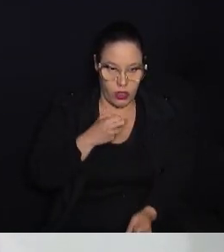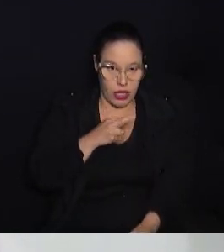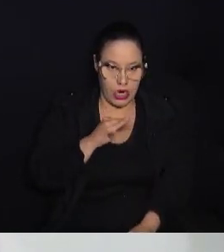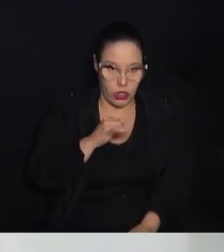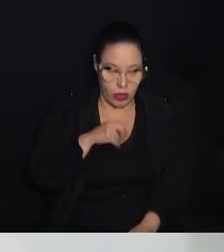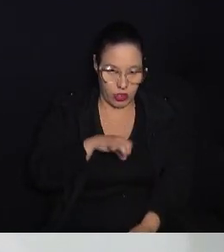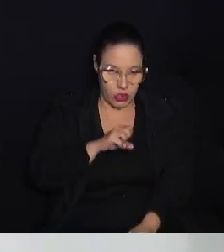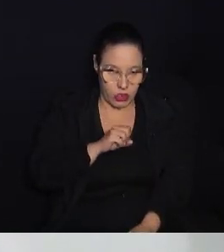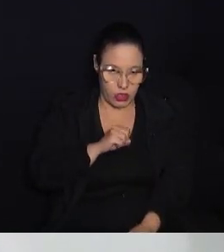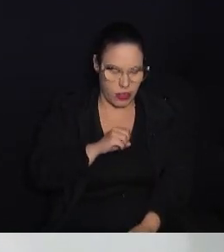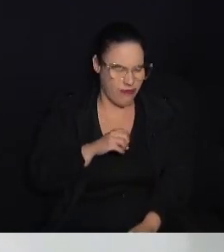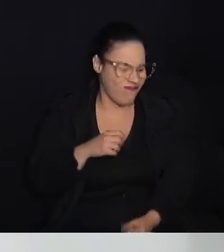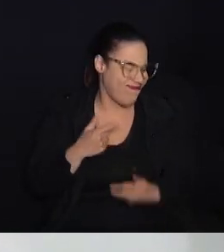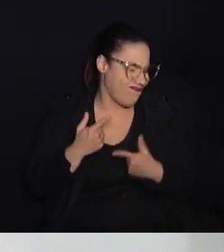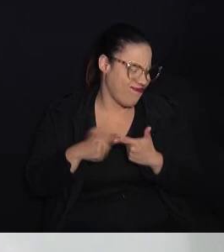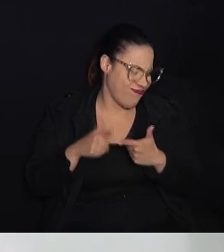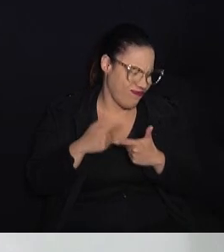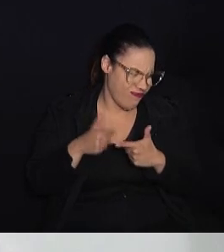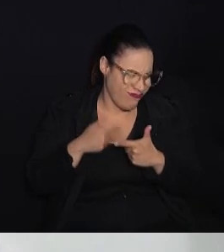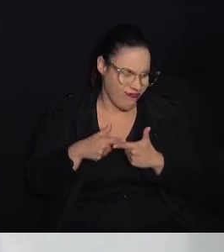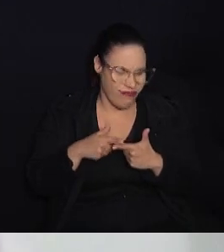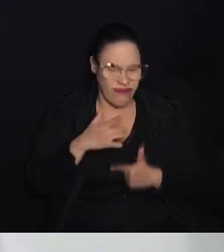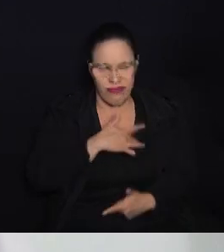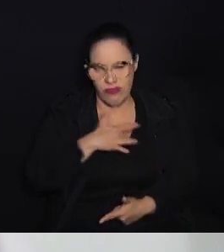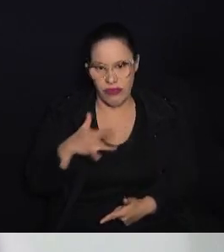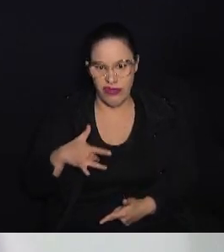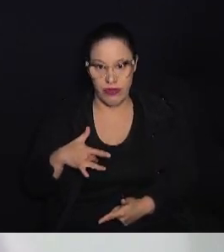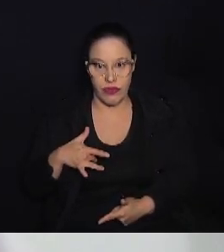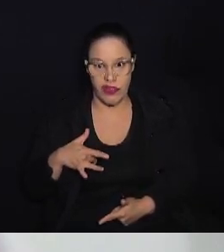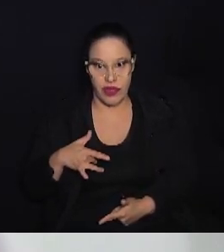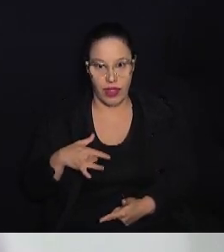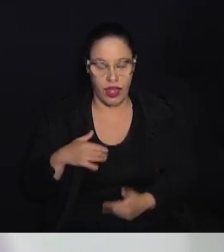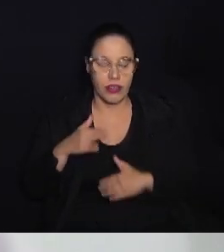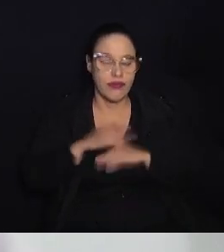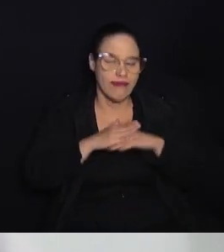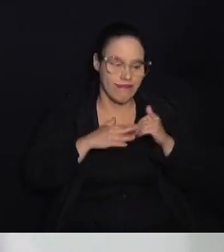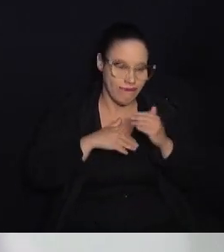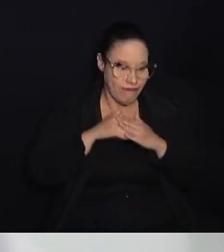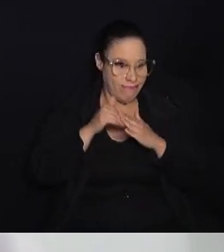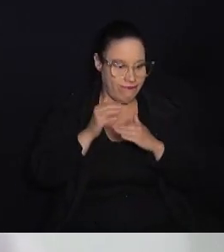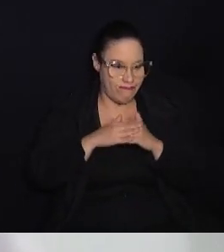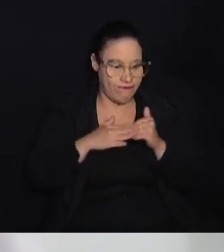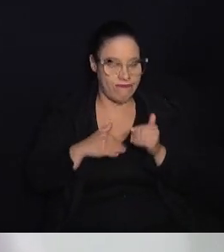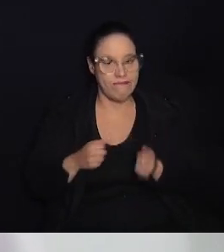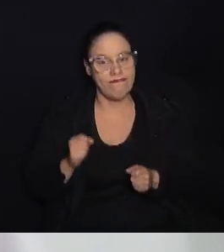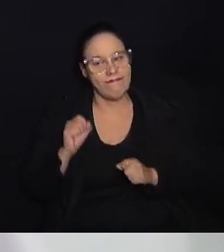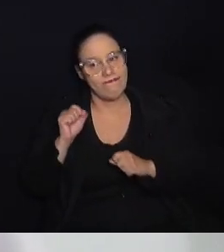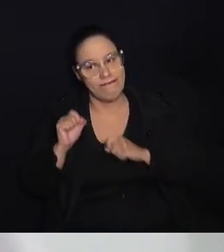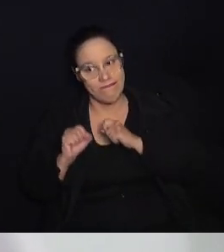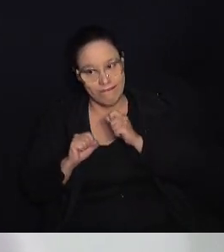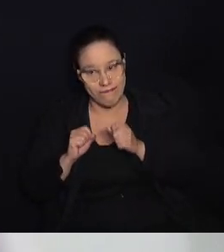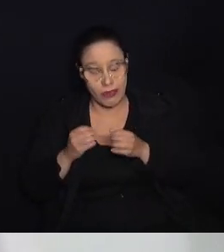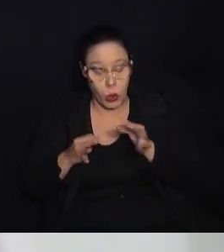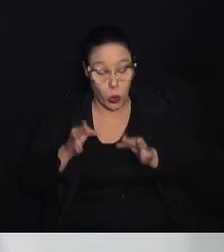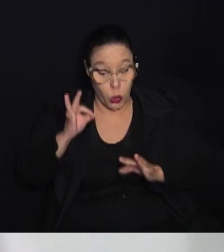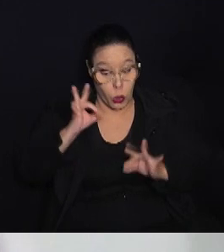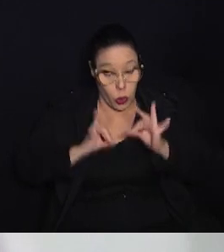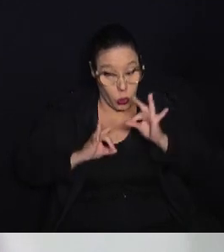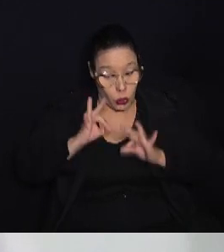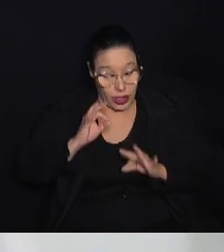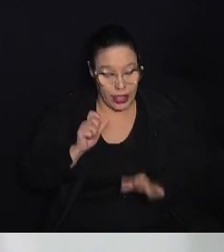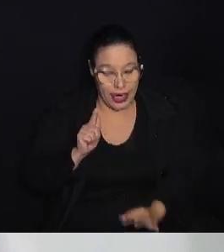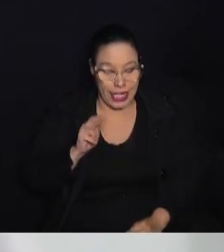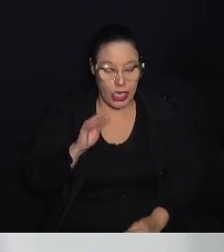que traz inúmeras consequências para a saúde. Se não for bem tratada, não for controlada